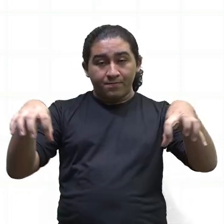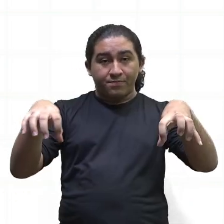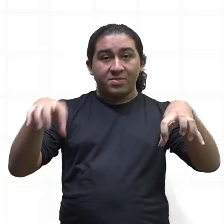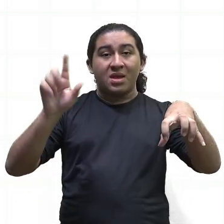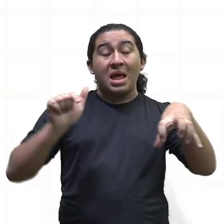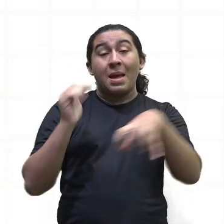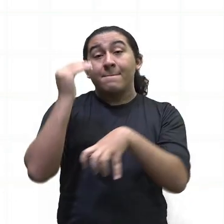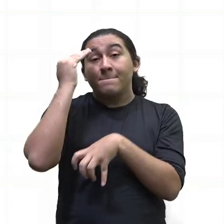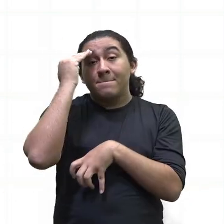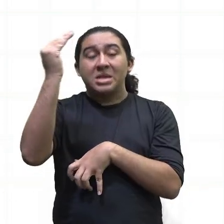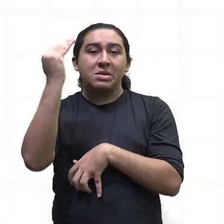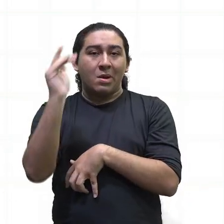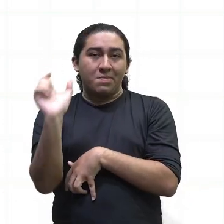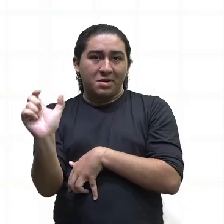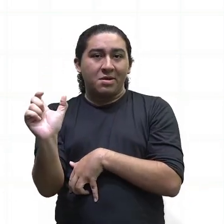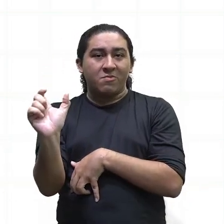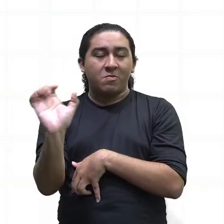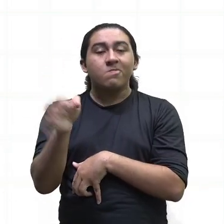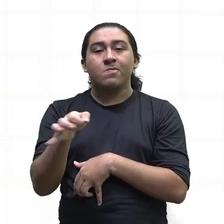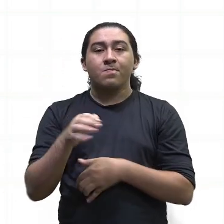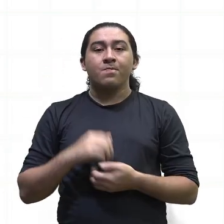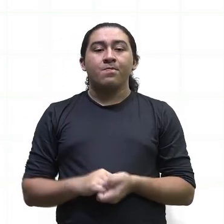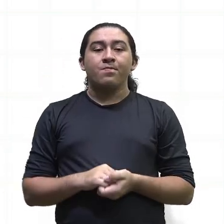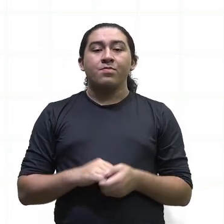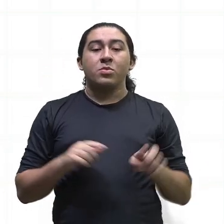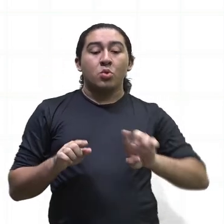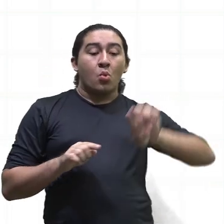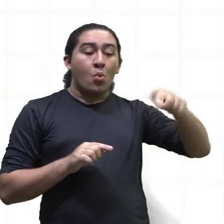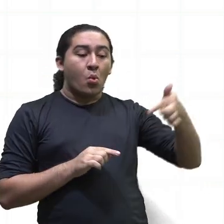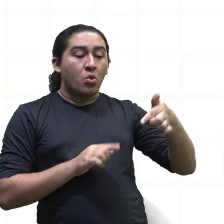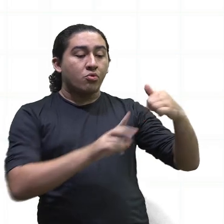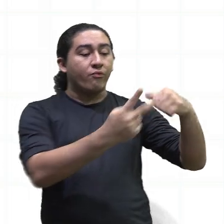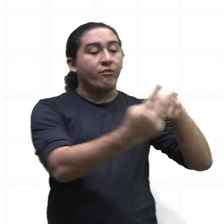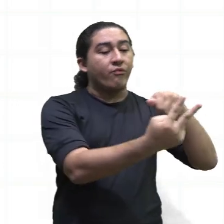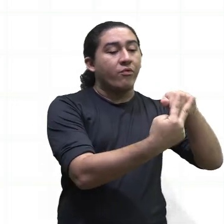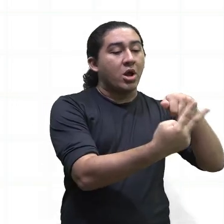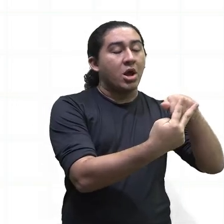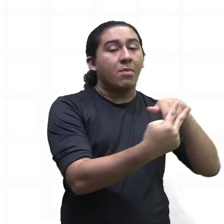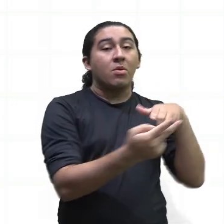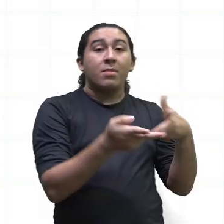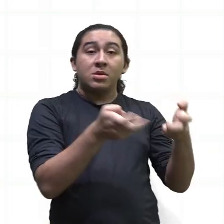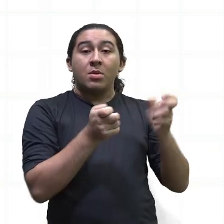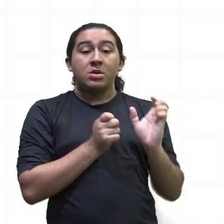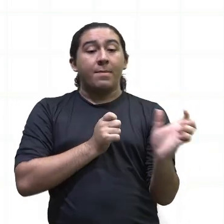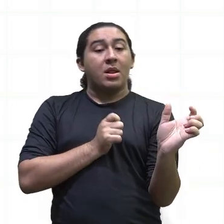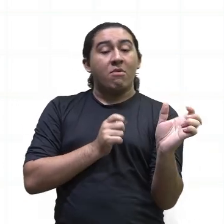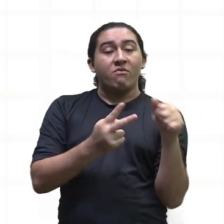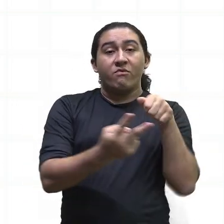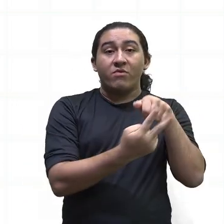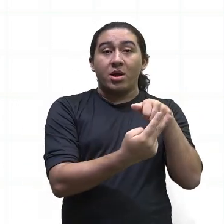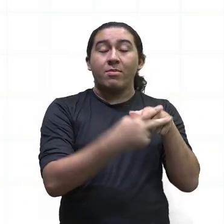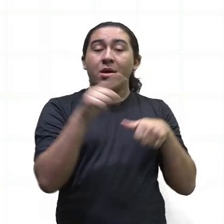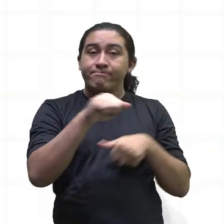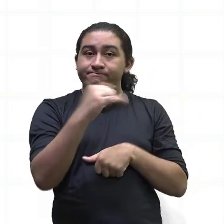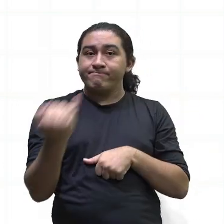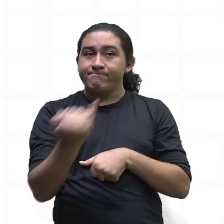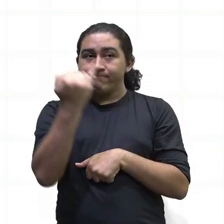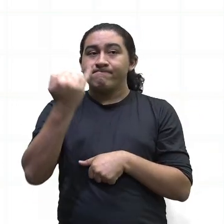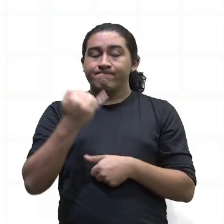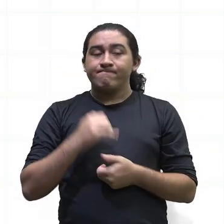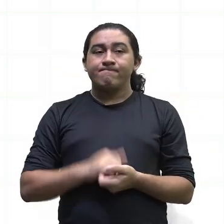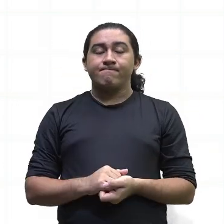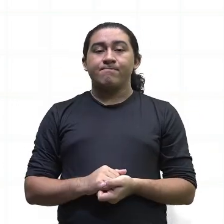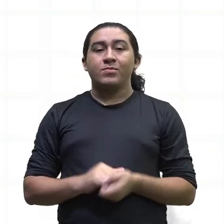palavra mais importante, né? E dentro do meu sintagma verbal, o verbo seria a nossa palavra mais